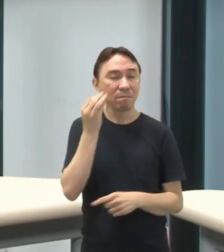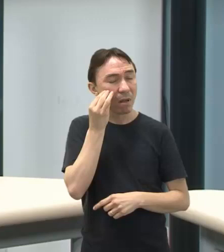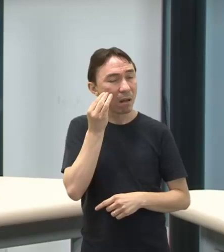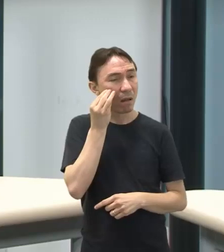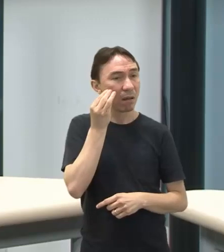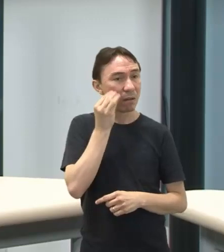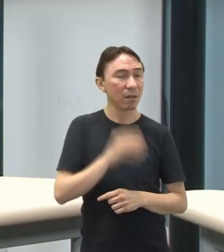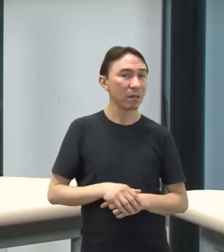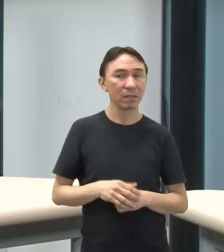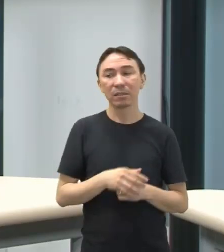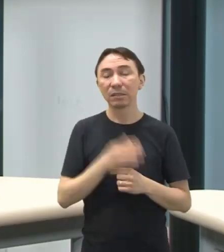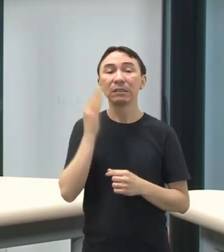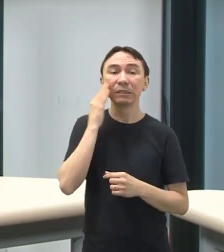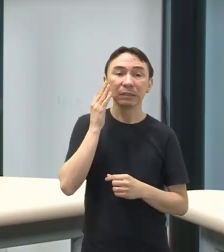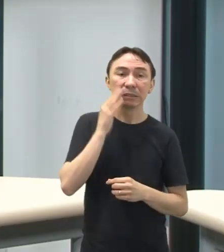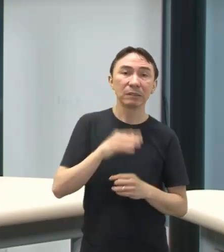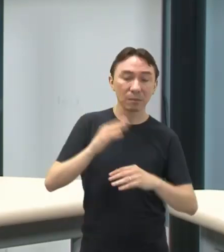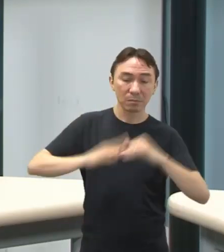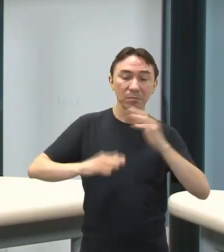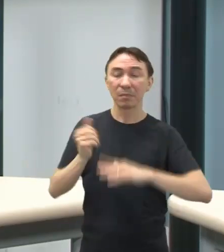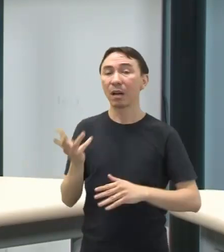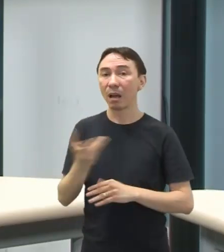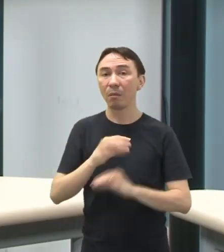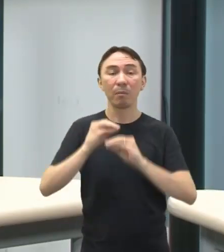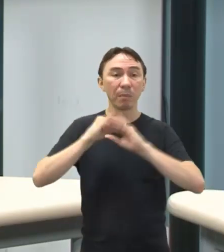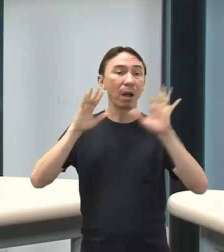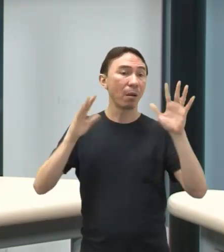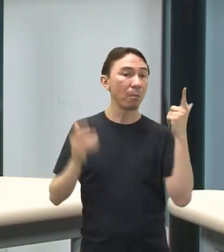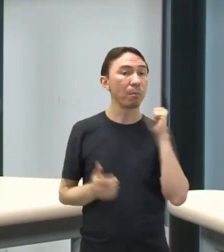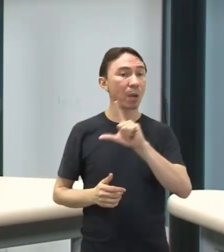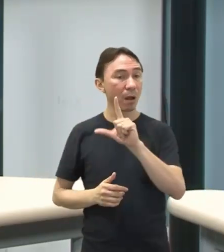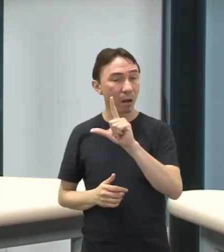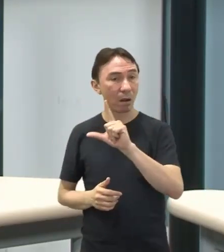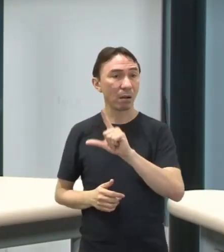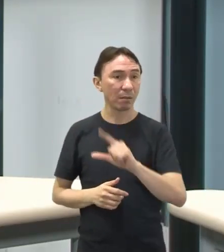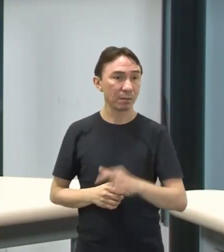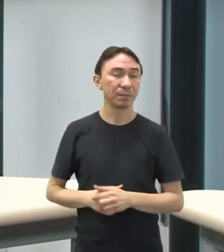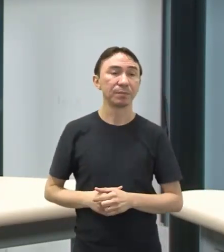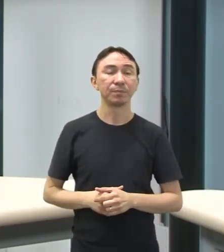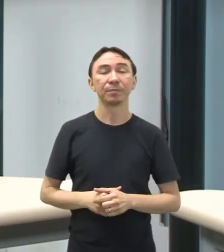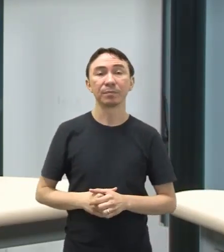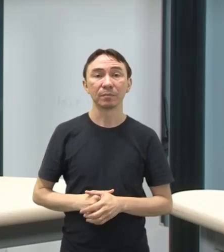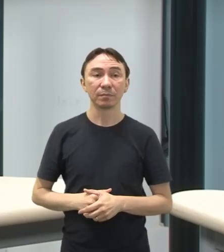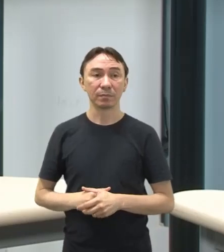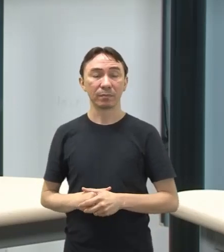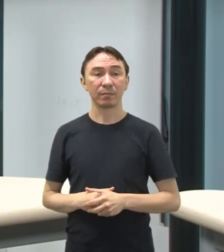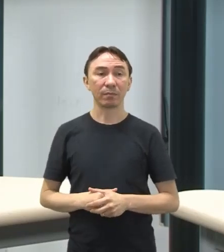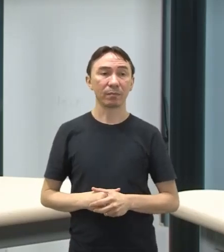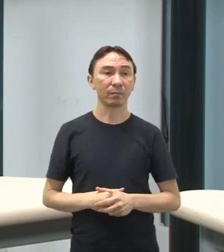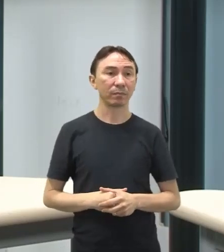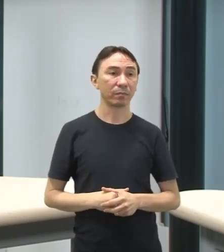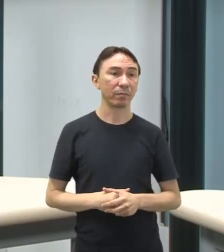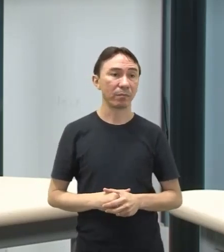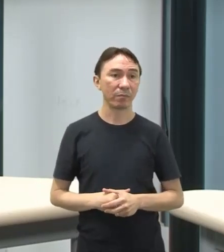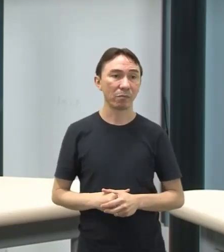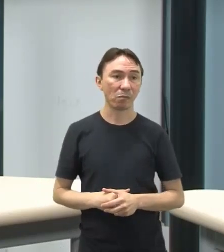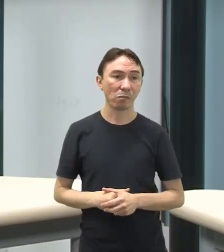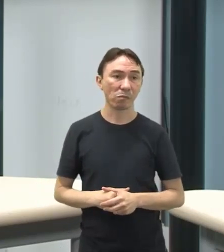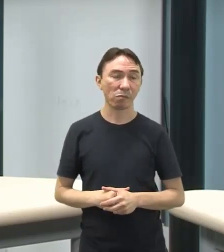dessa habilidade né fazendo aí o trabalho associado aí a este verbo Tá bom